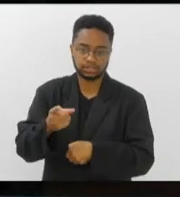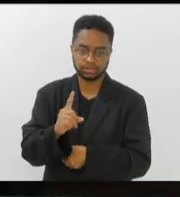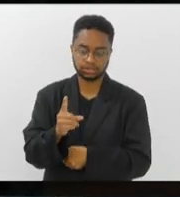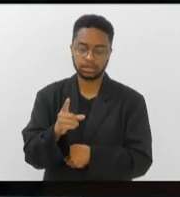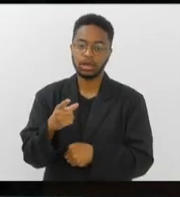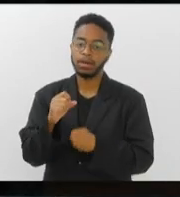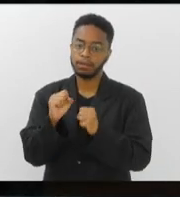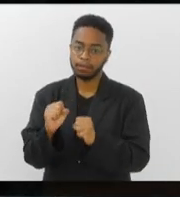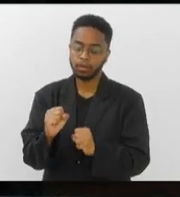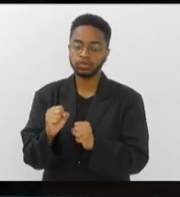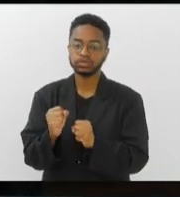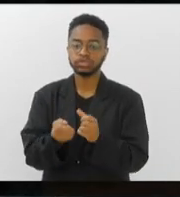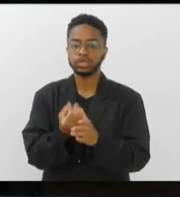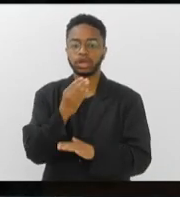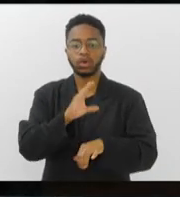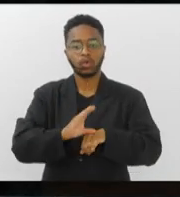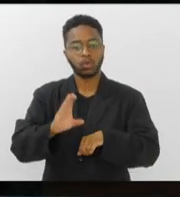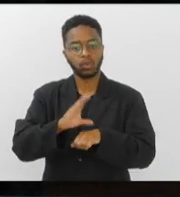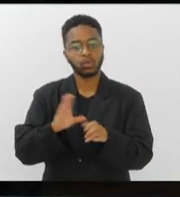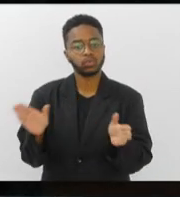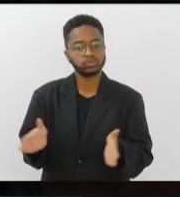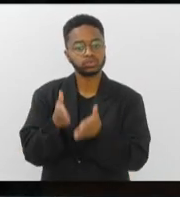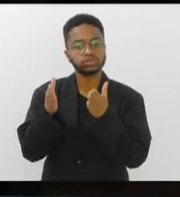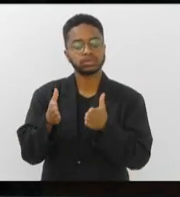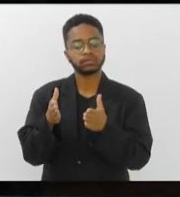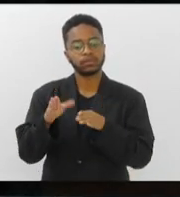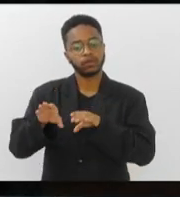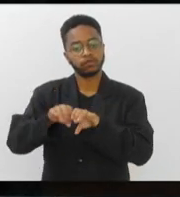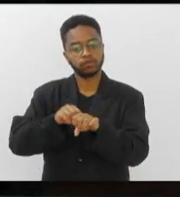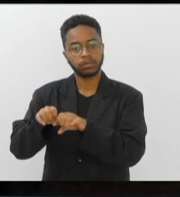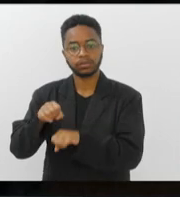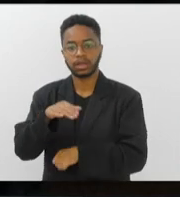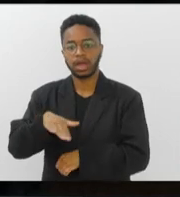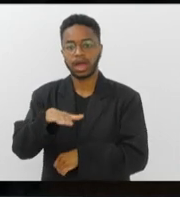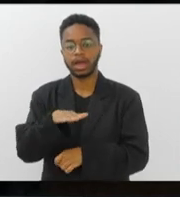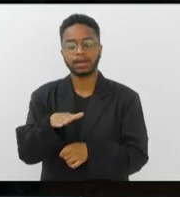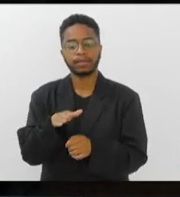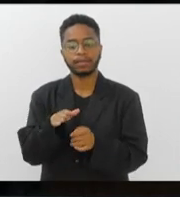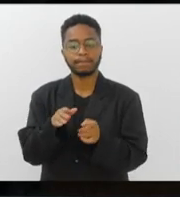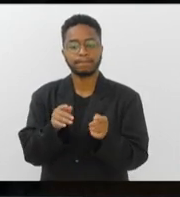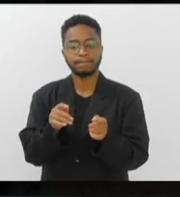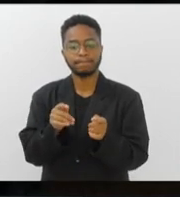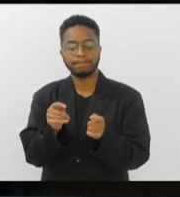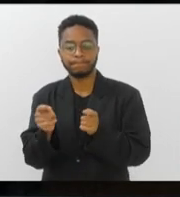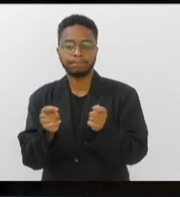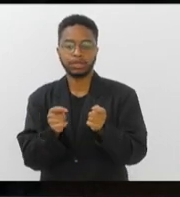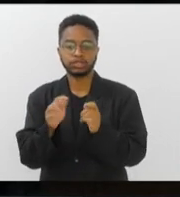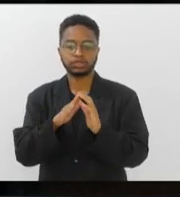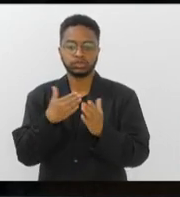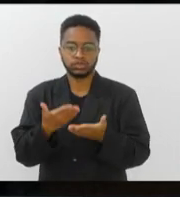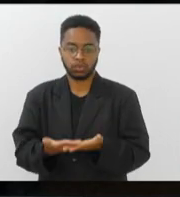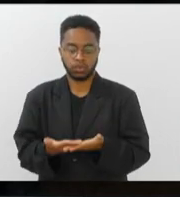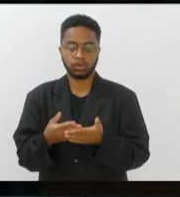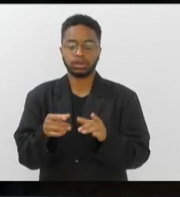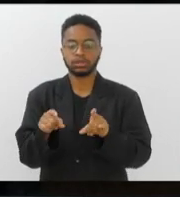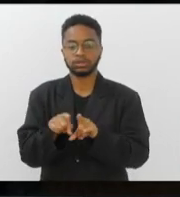promover curso de capacitação e de formação em mediação escolar. E ainda